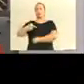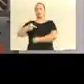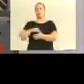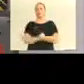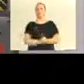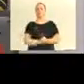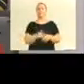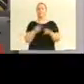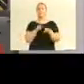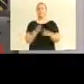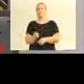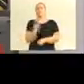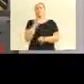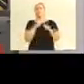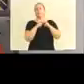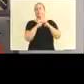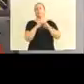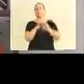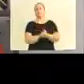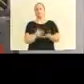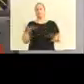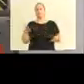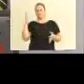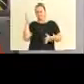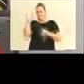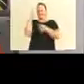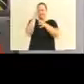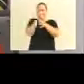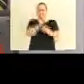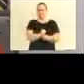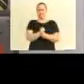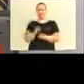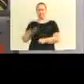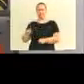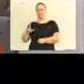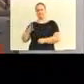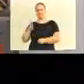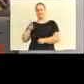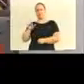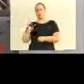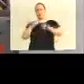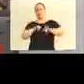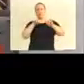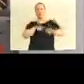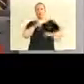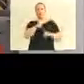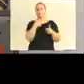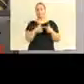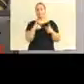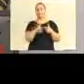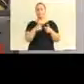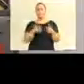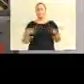justiça. Senhores, esse punhado aqui mostra a situação caótica que o transporte coletivo da nossa cidade vivia, e não tem nada